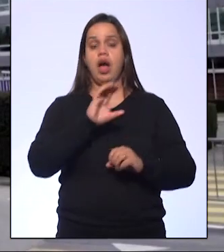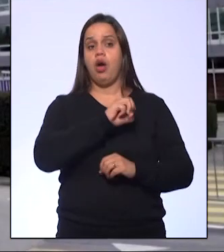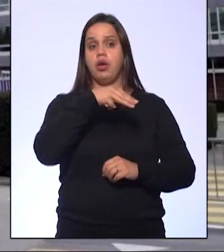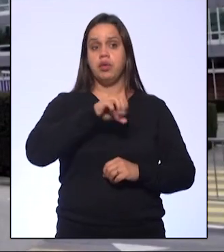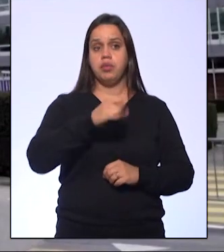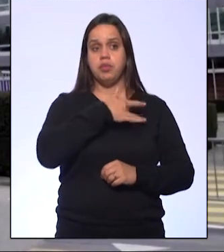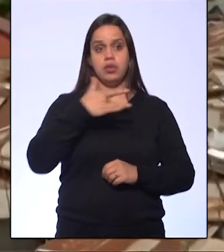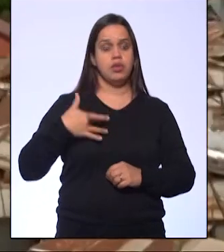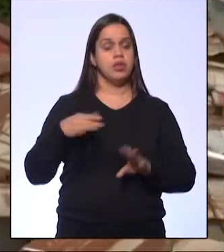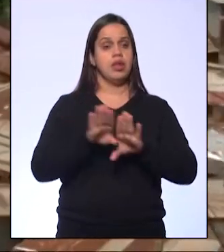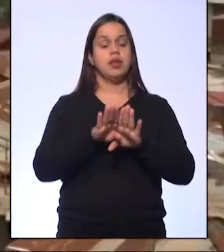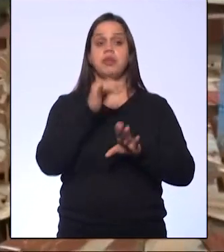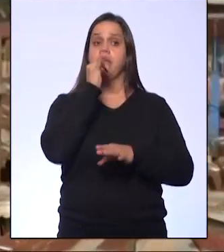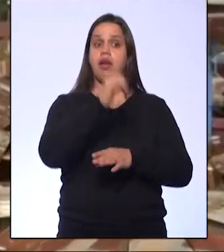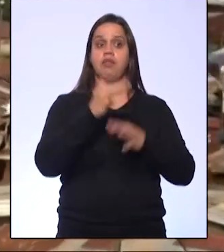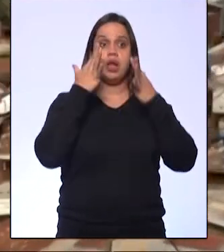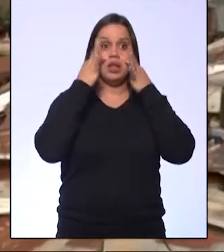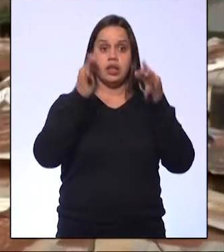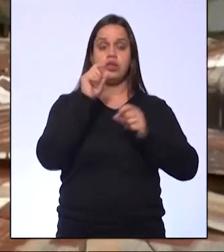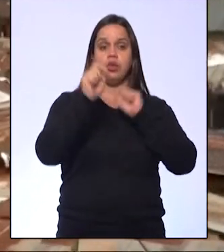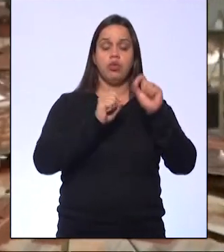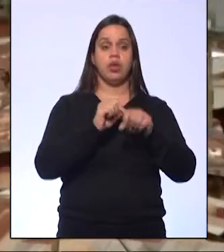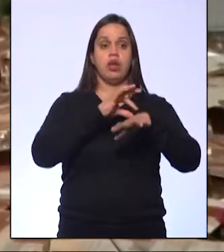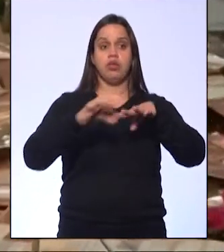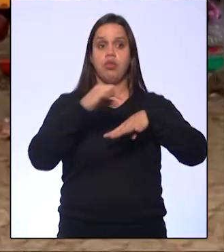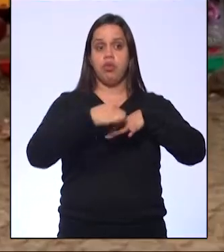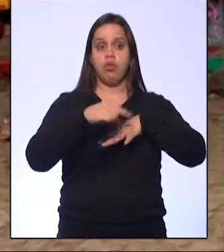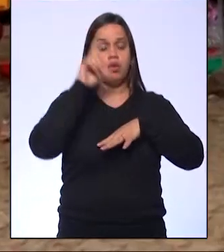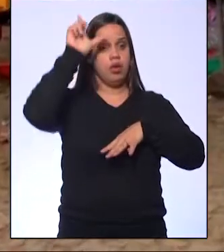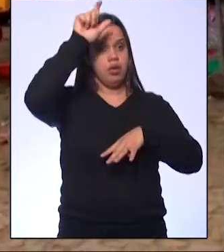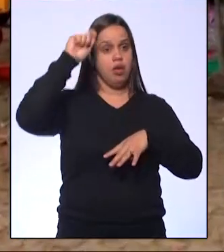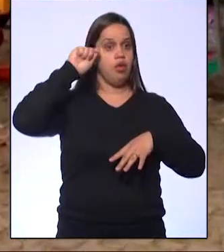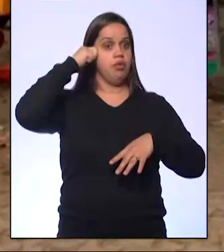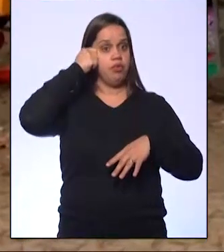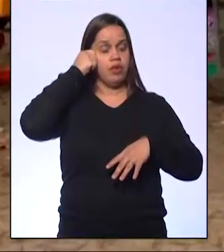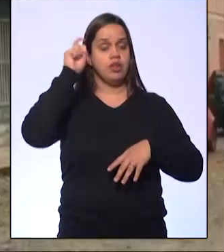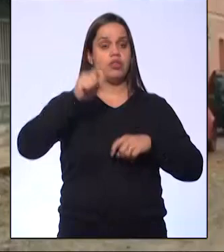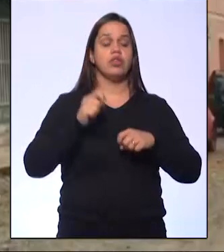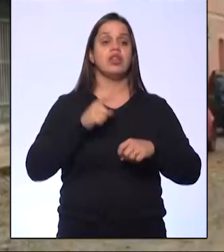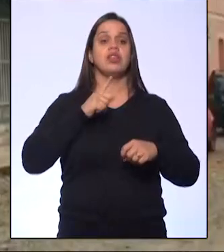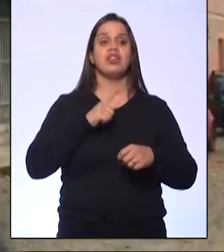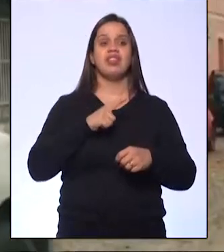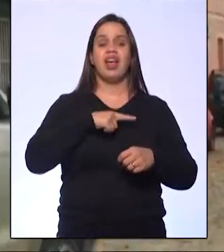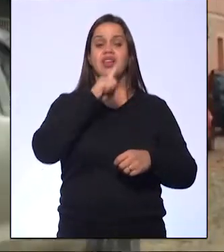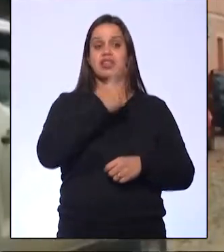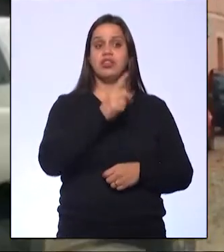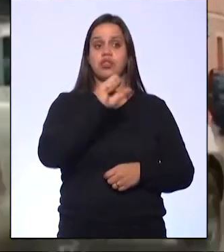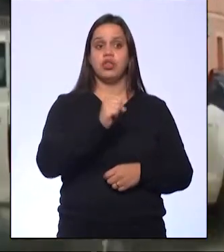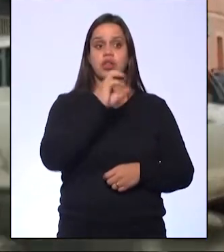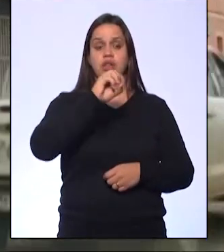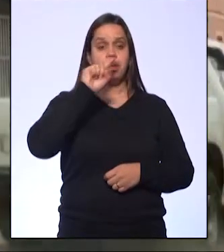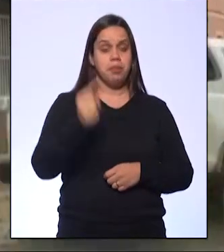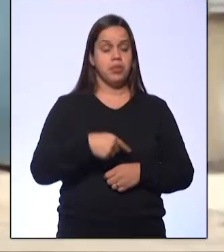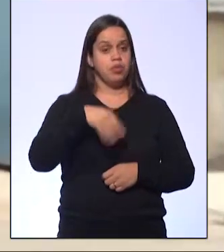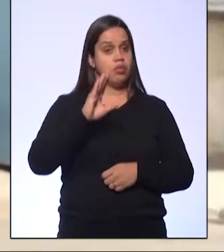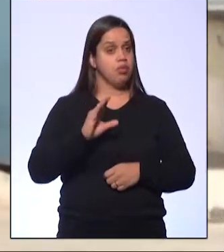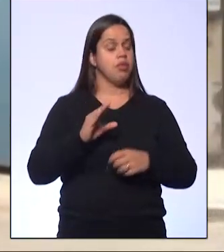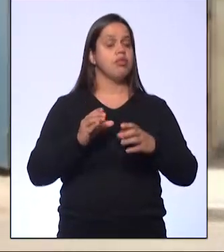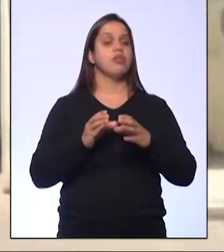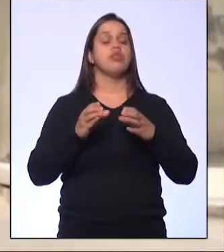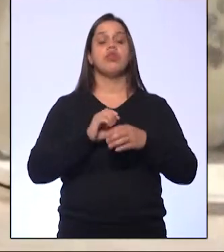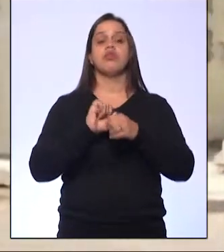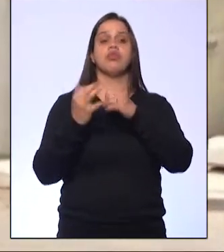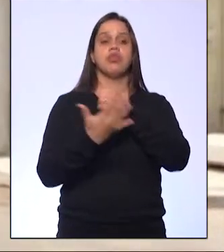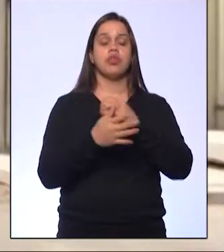também chama a atenção para a situação no continente africano, que registra mais de 180 mil casos do novo coronavírus e mais